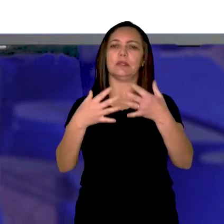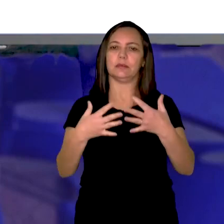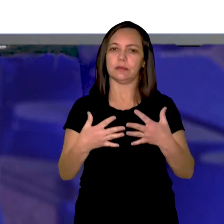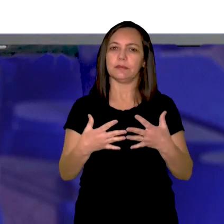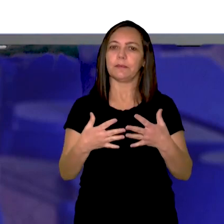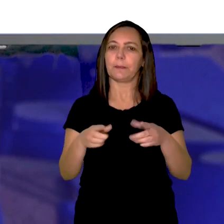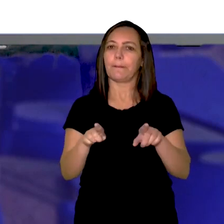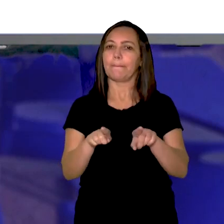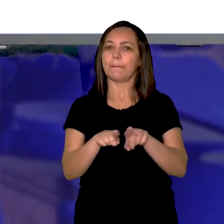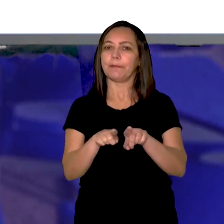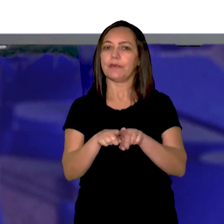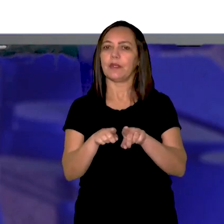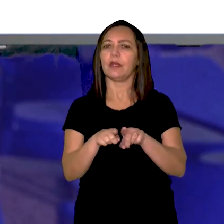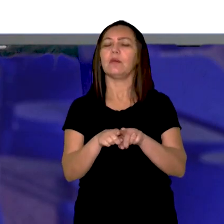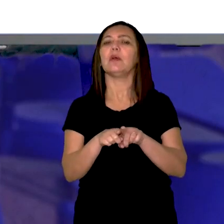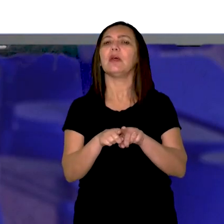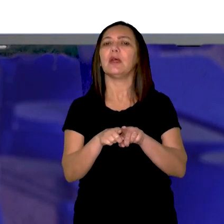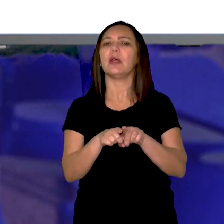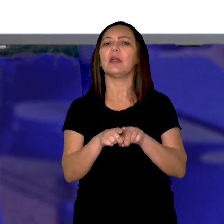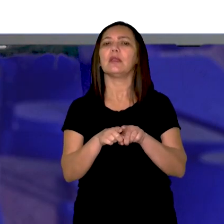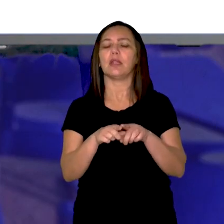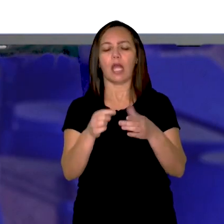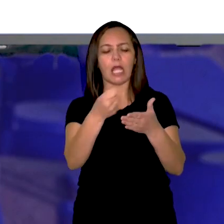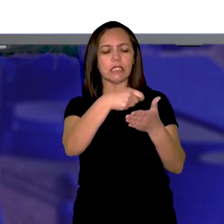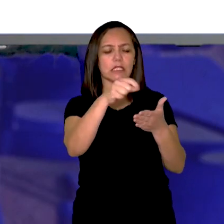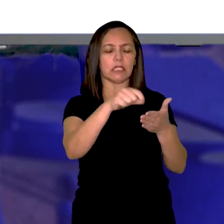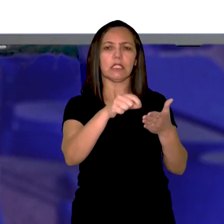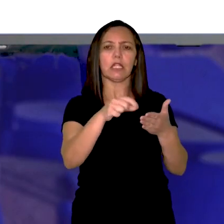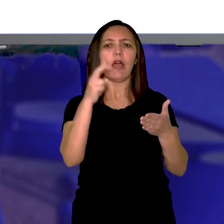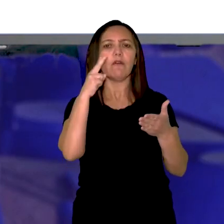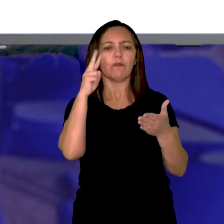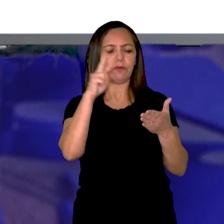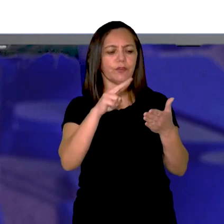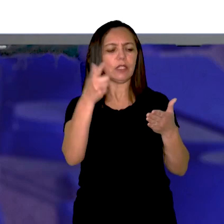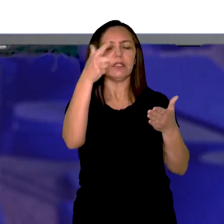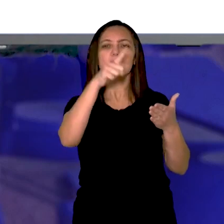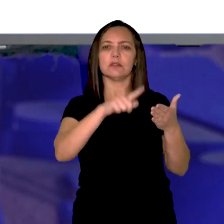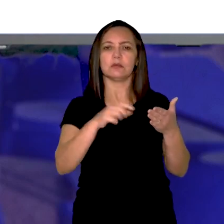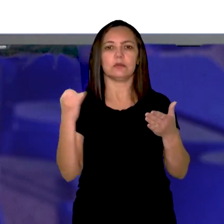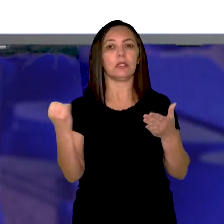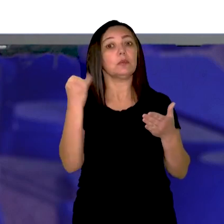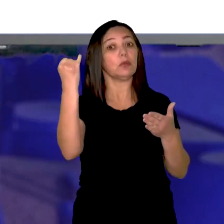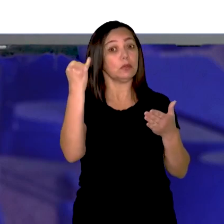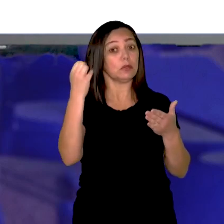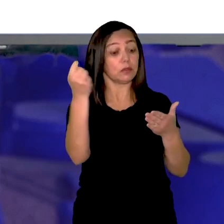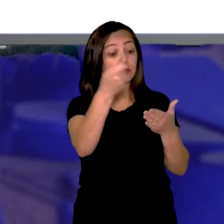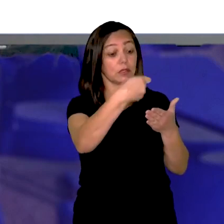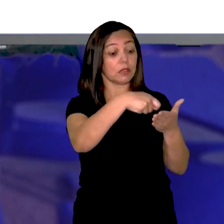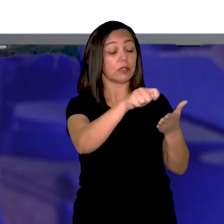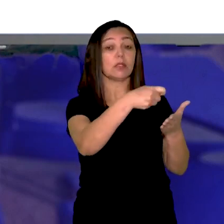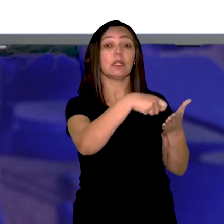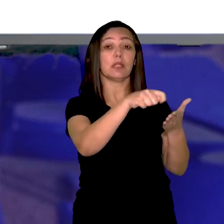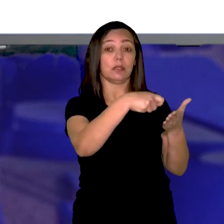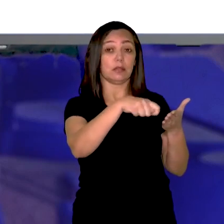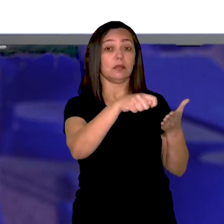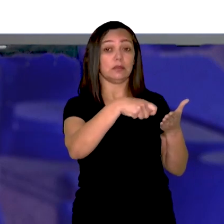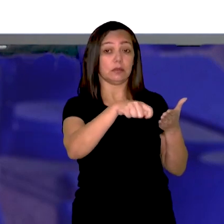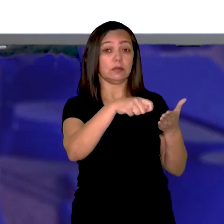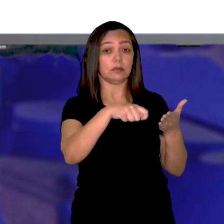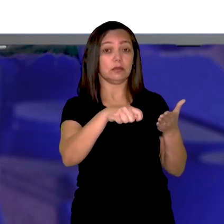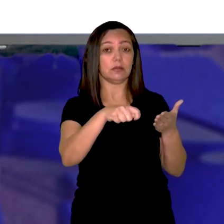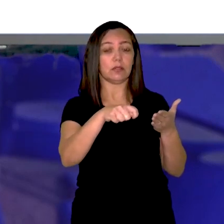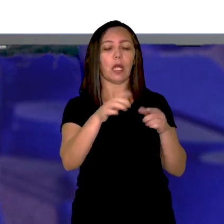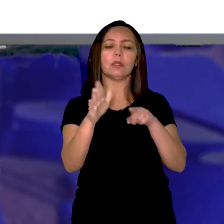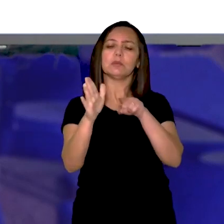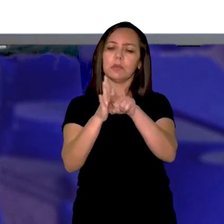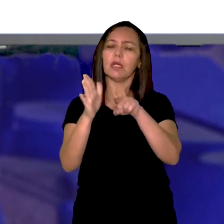também como consulte suas anotações. É importante você sempre estar anotando essas